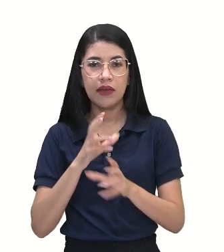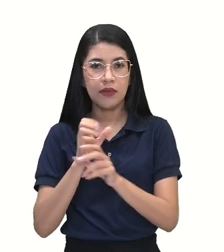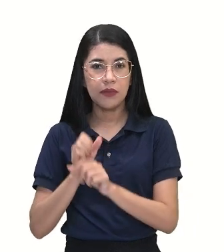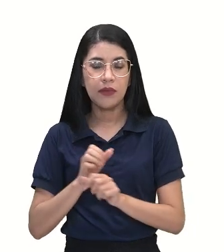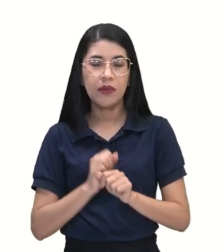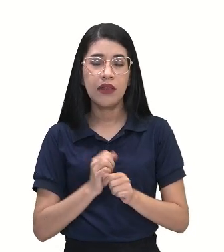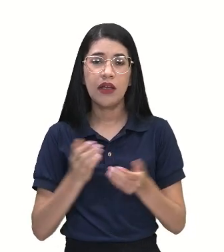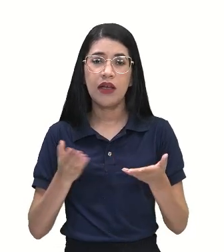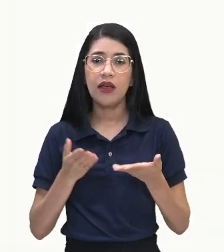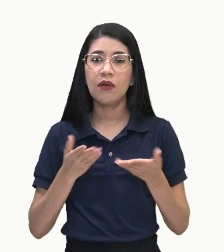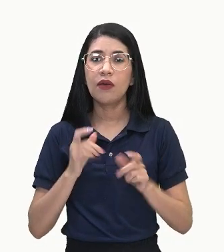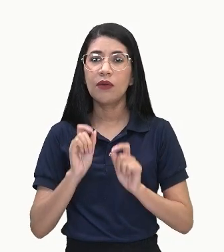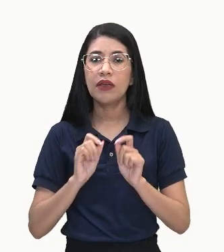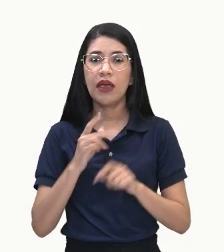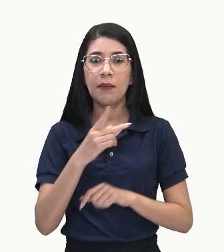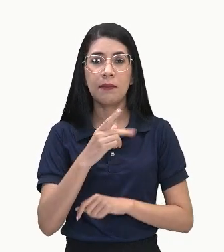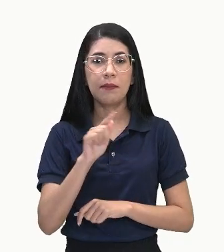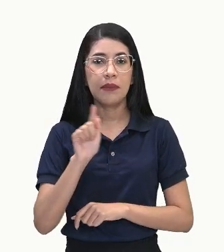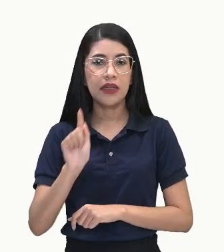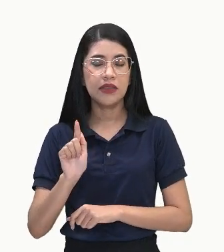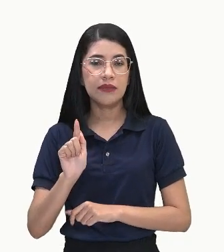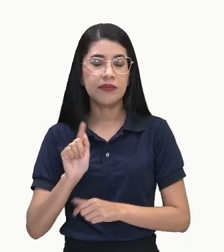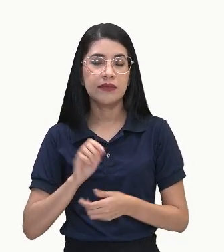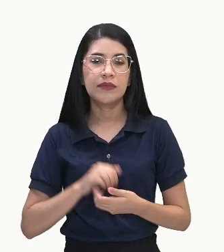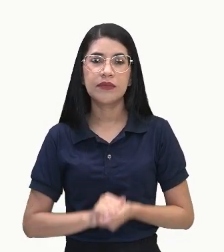a PG.